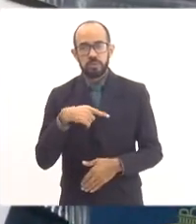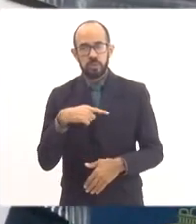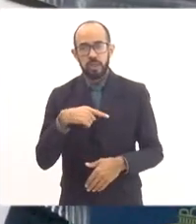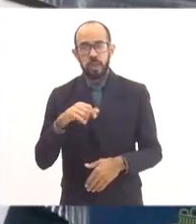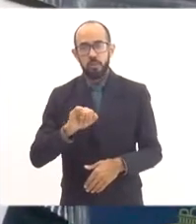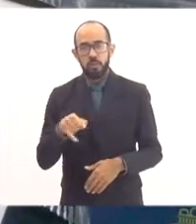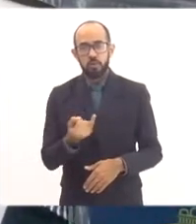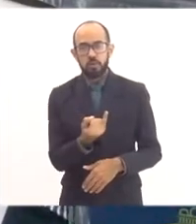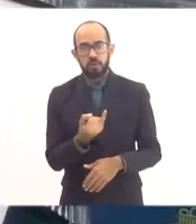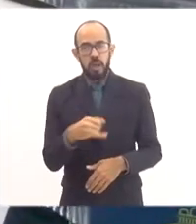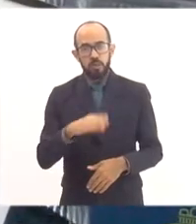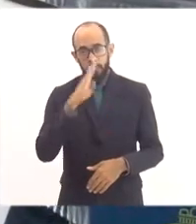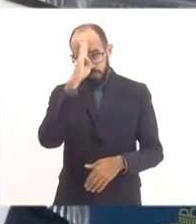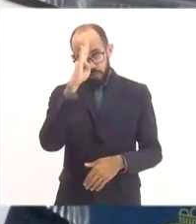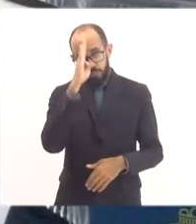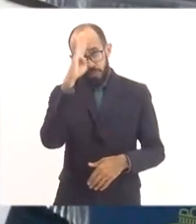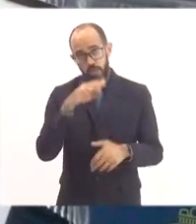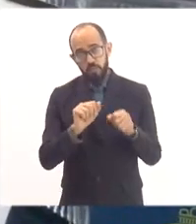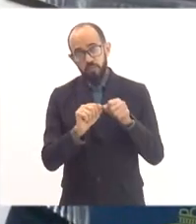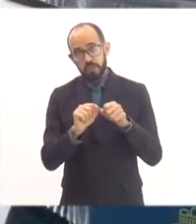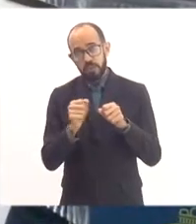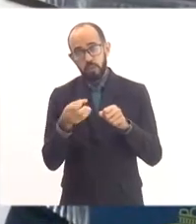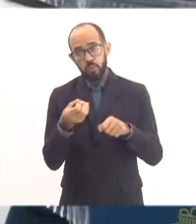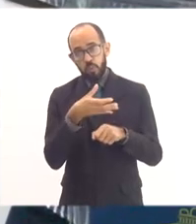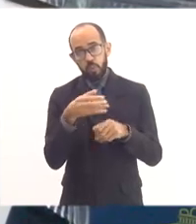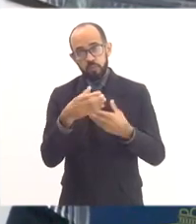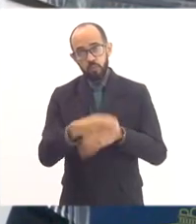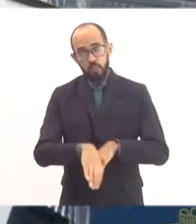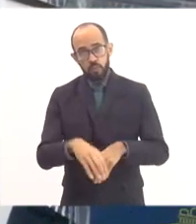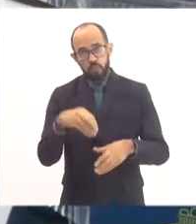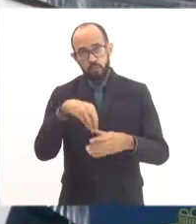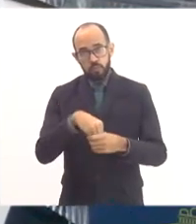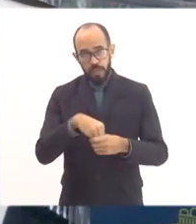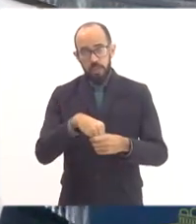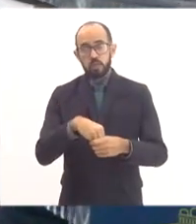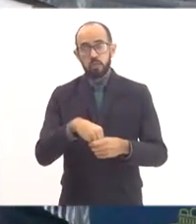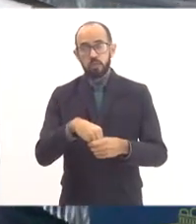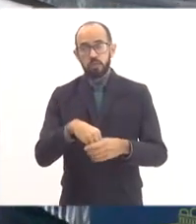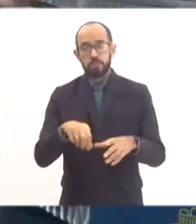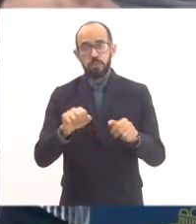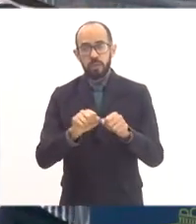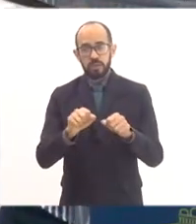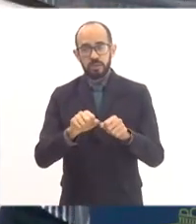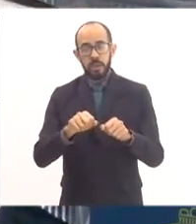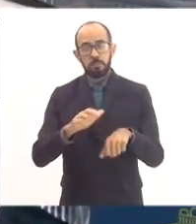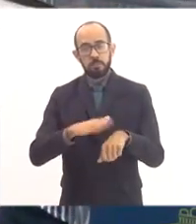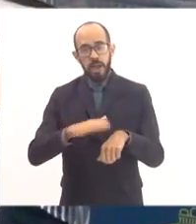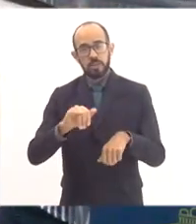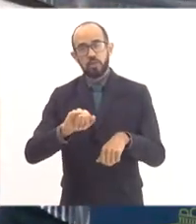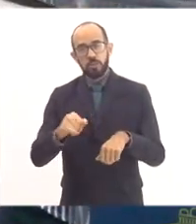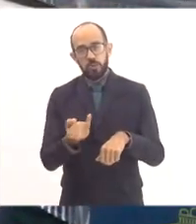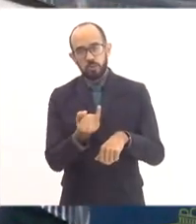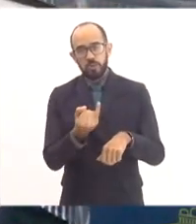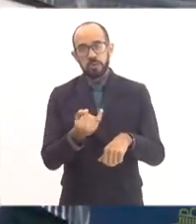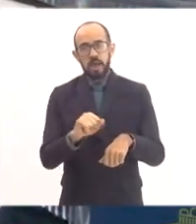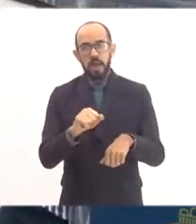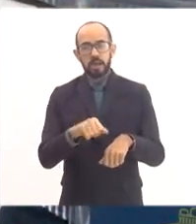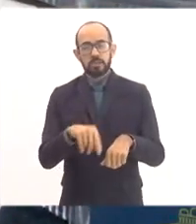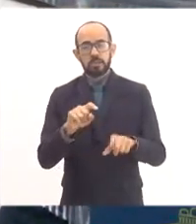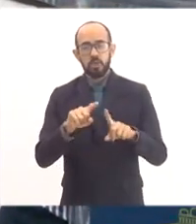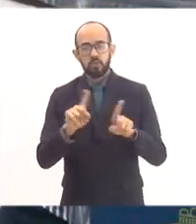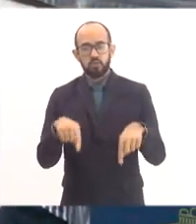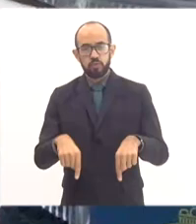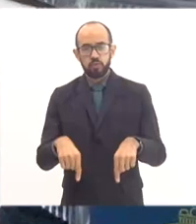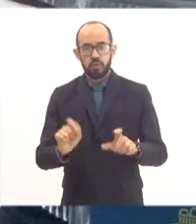Bombeiro abrir um novo concurso, né, interno, para poder dar mais oportunidade às praças aí,